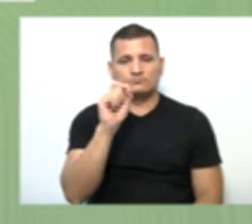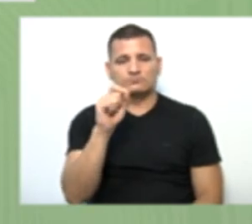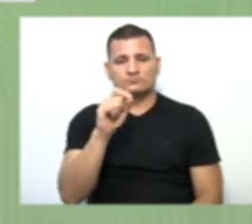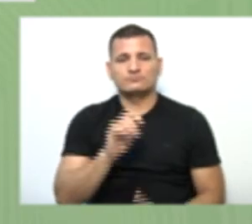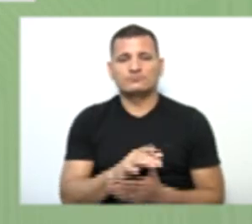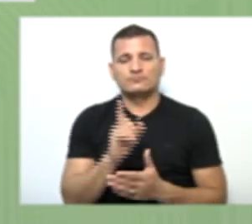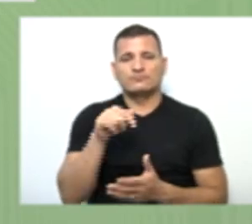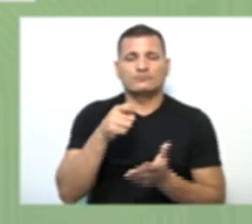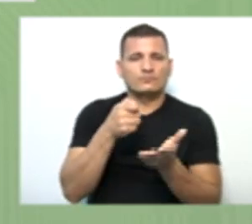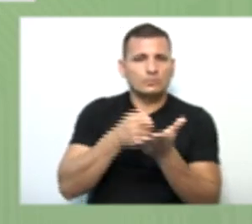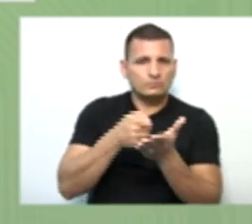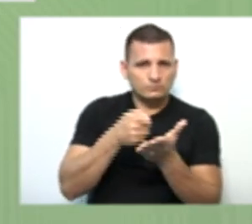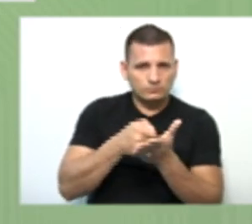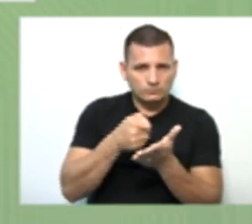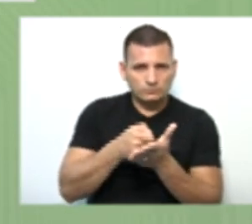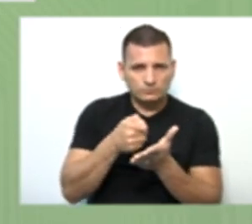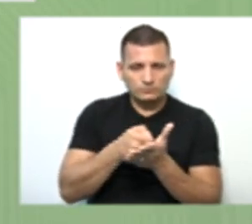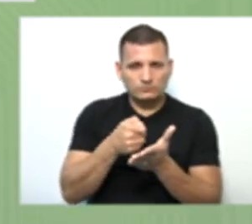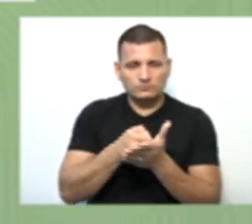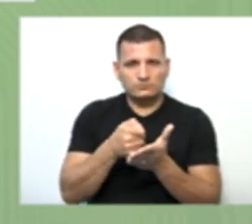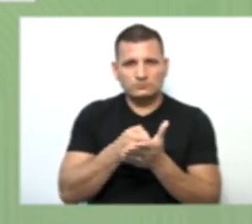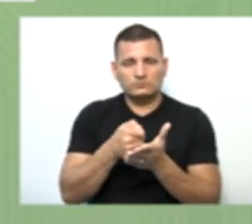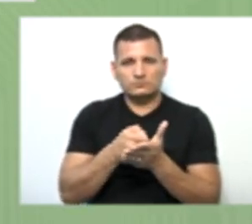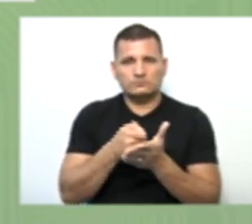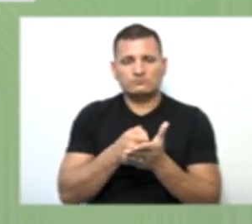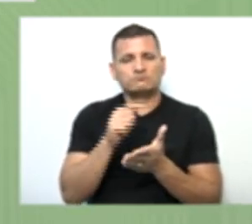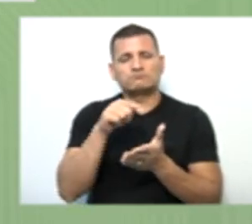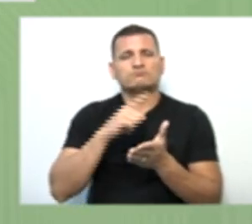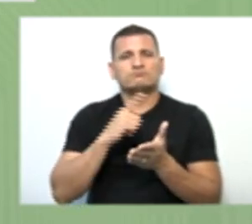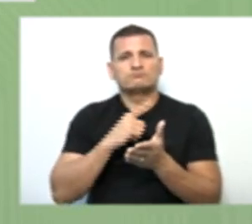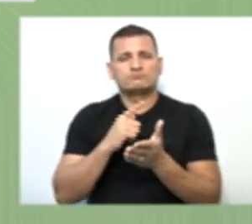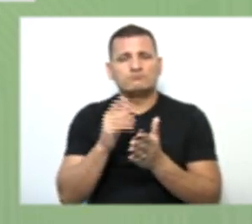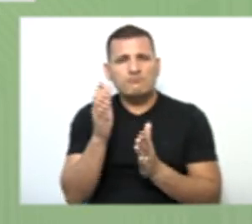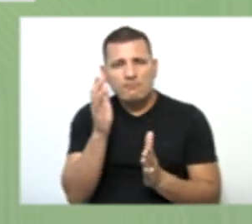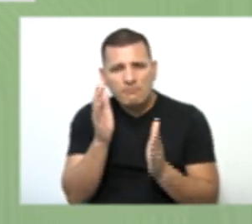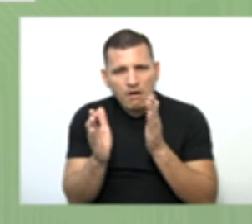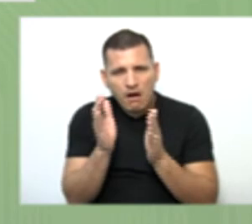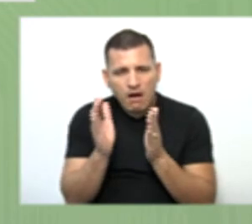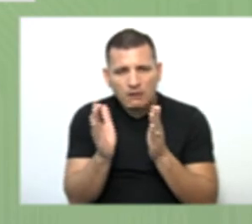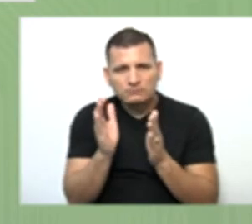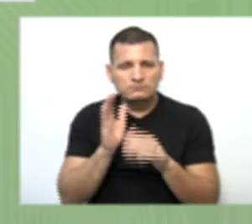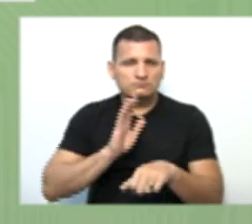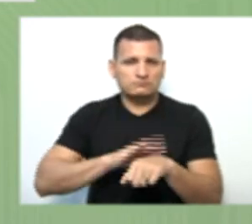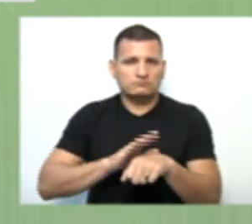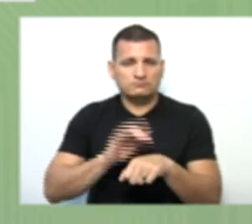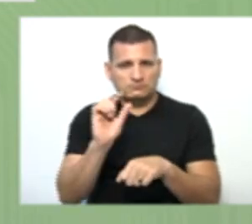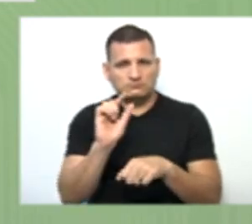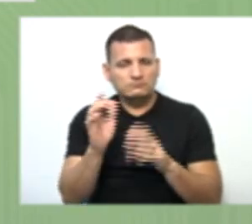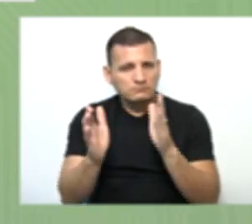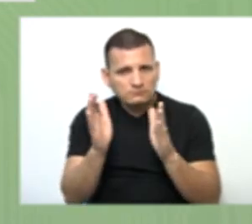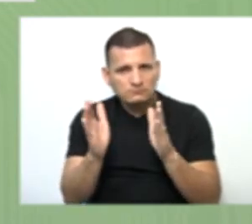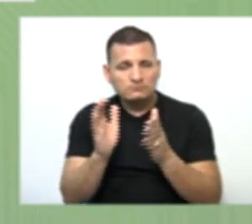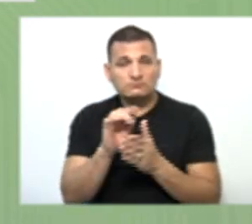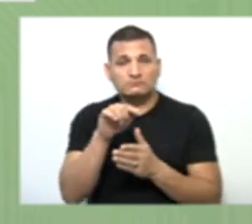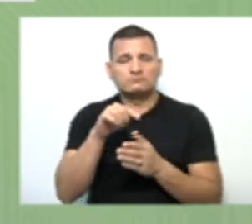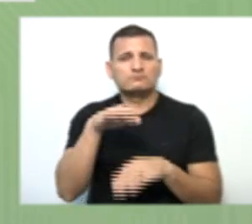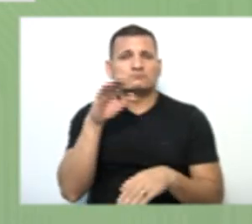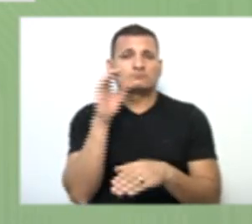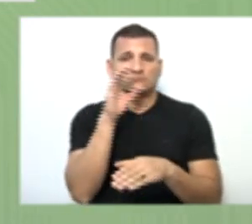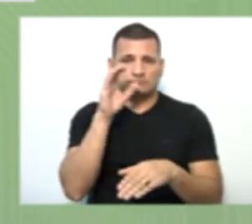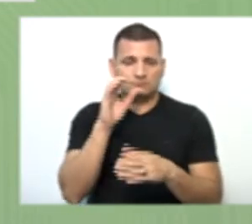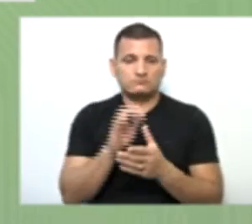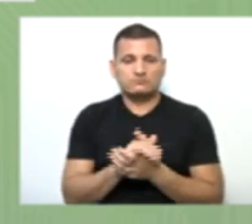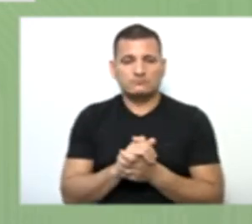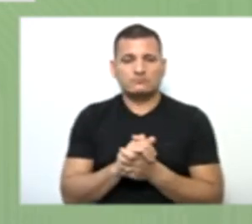as obrigações que estarão num curto prazo. Circulante, vai circular mais rápido. Está num curto prazo. E